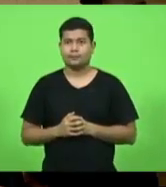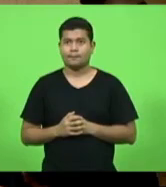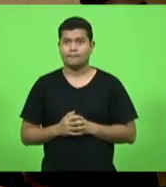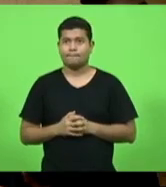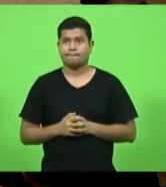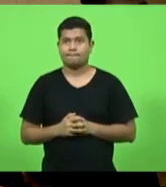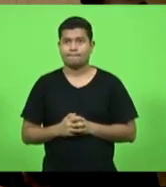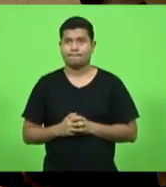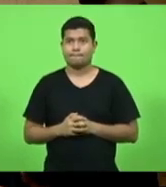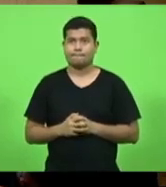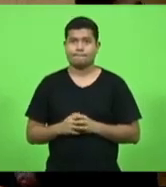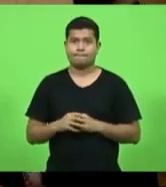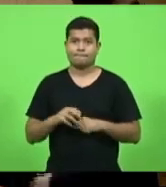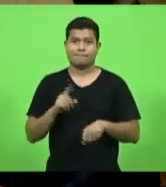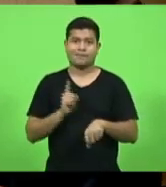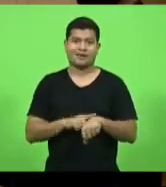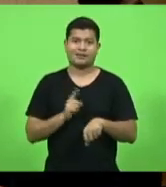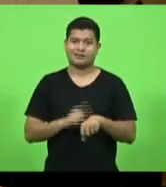aprovaram. O tempo regimental, deputada.